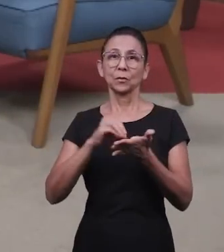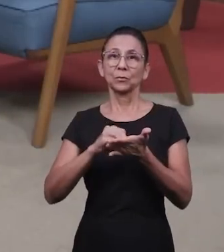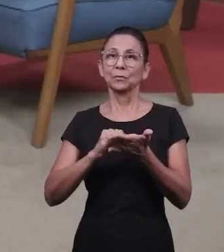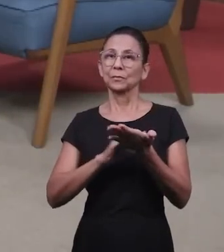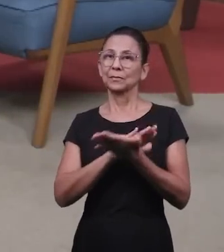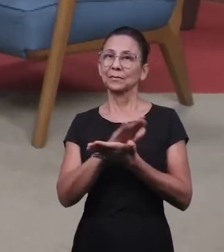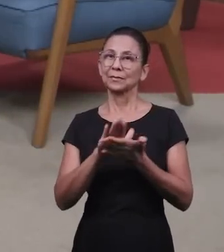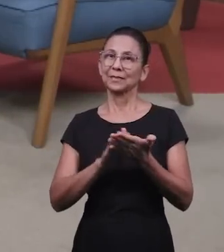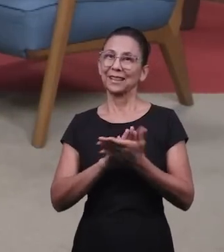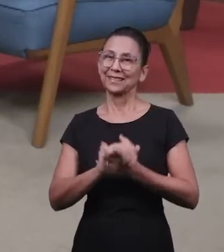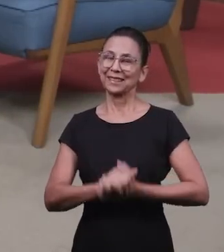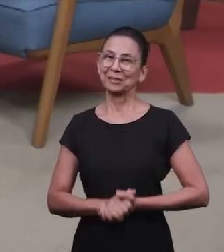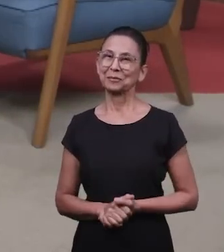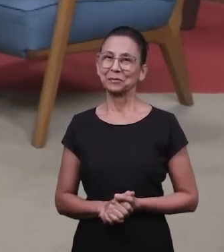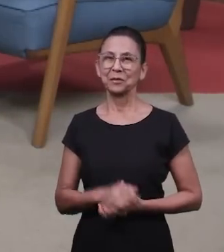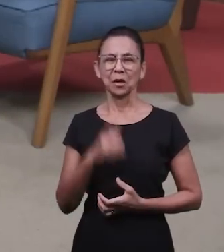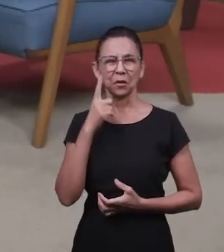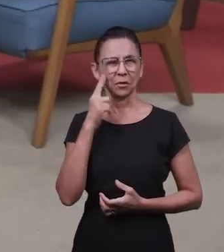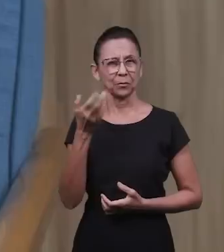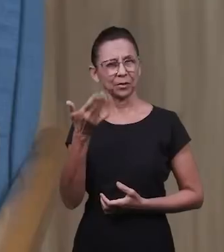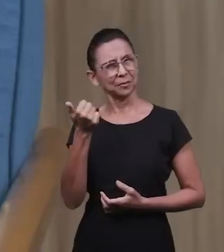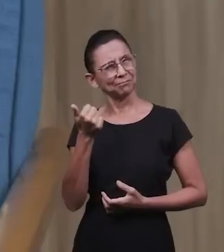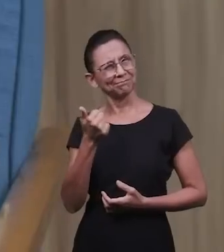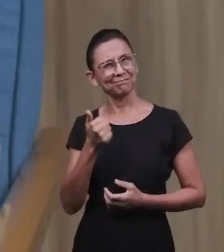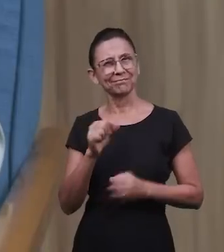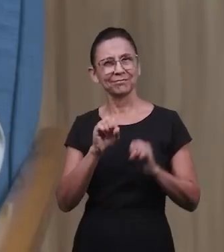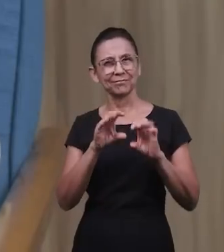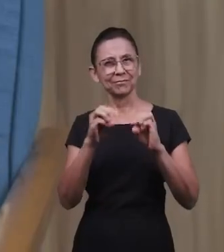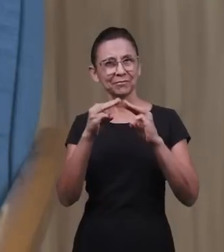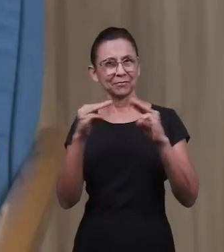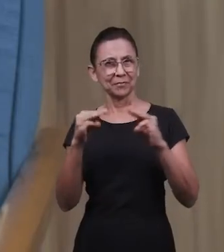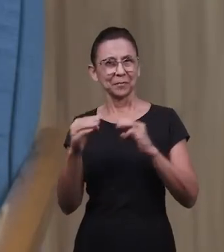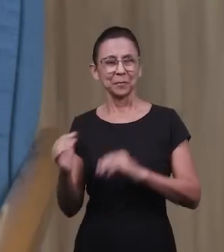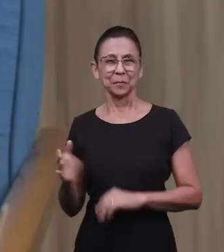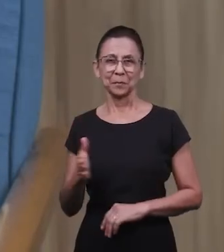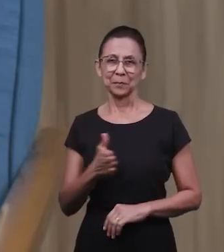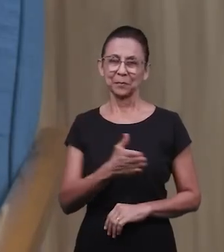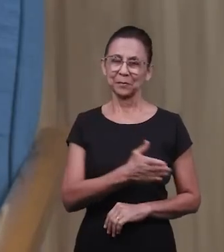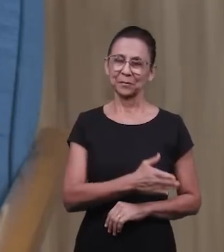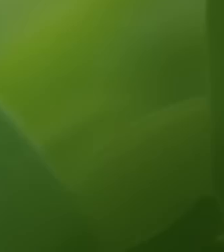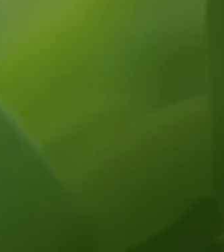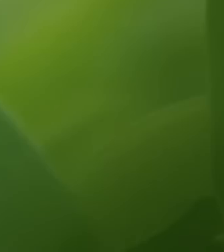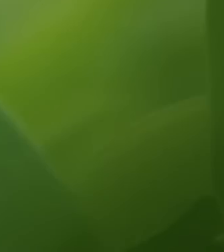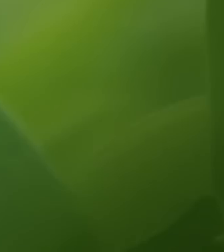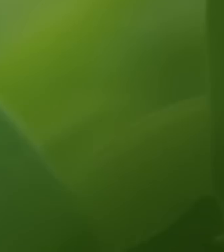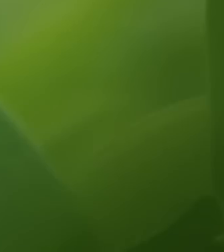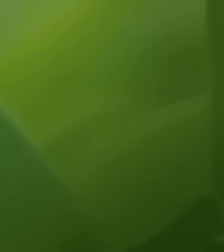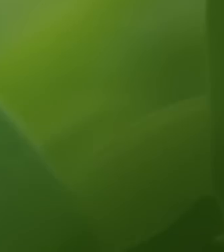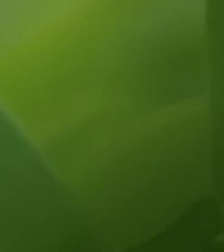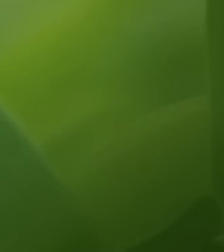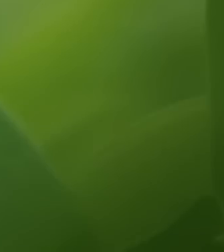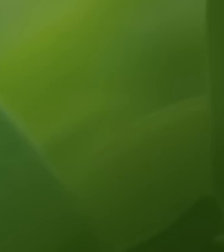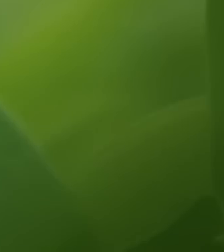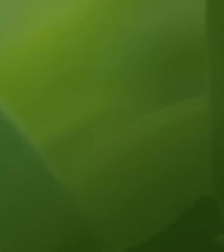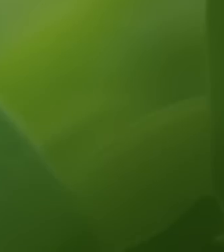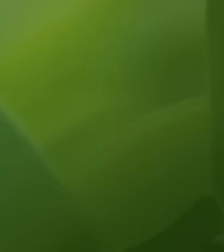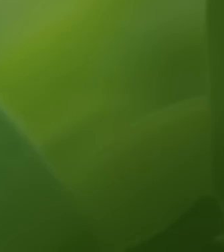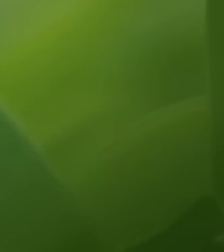o tema Nada nos faltou. Agora você assiste ao quadro Lições do Manaim.